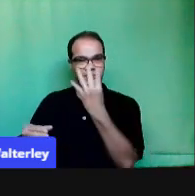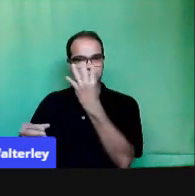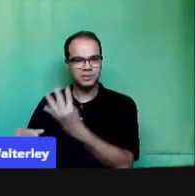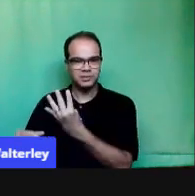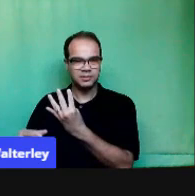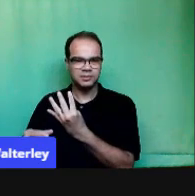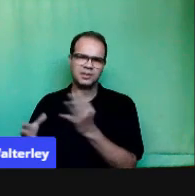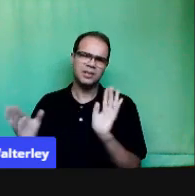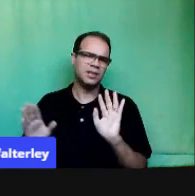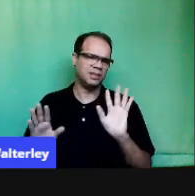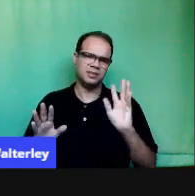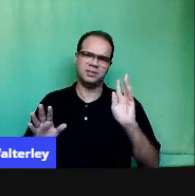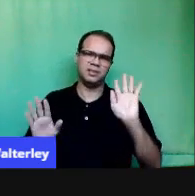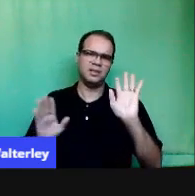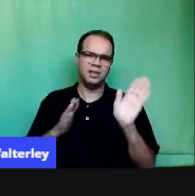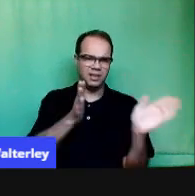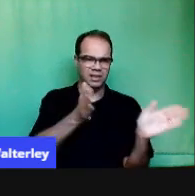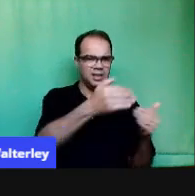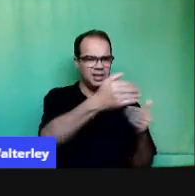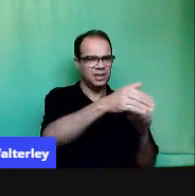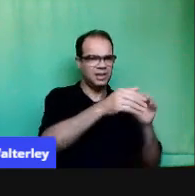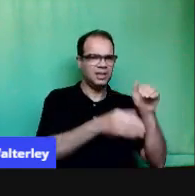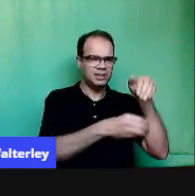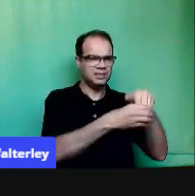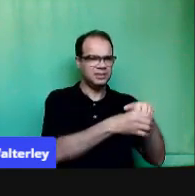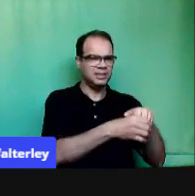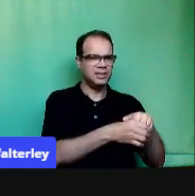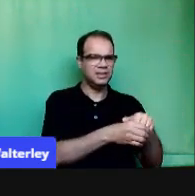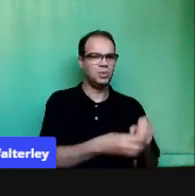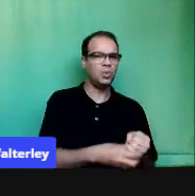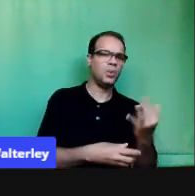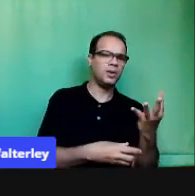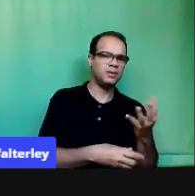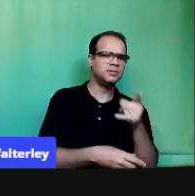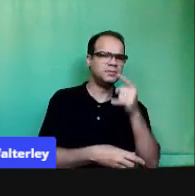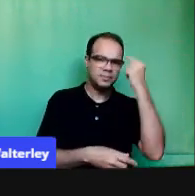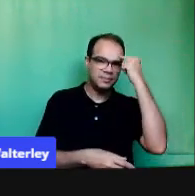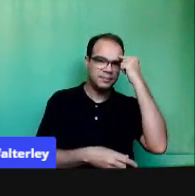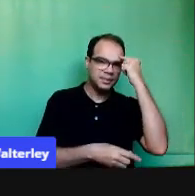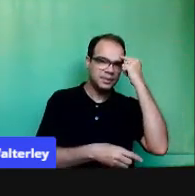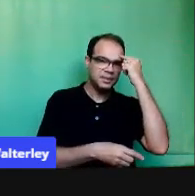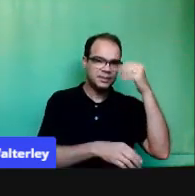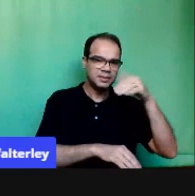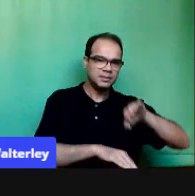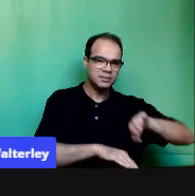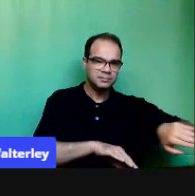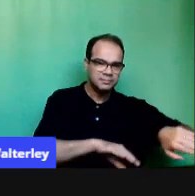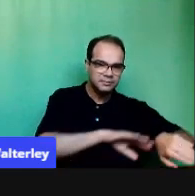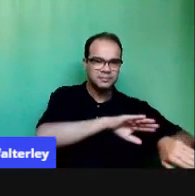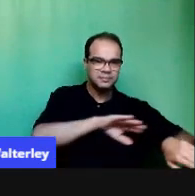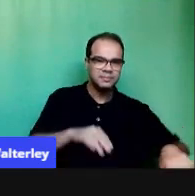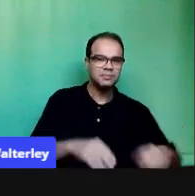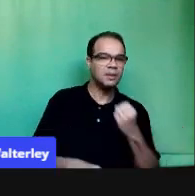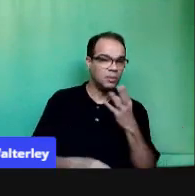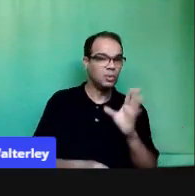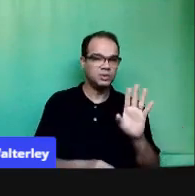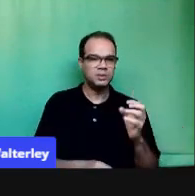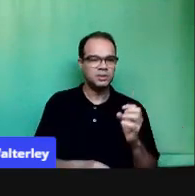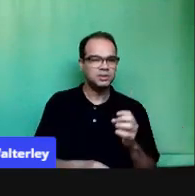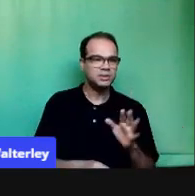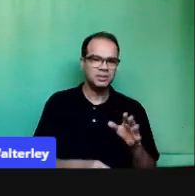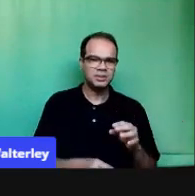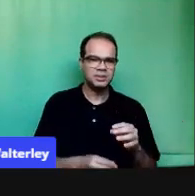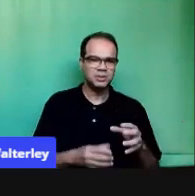variar de acordo com o tamanho da classe, né, em que nós formos trabalhar. Mas o ideal é que sempre sejam grupos pequenos, né, variando ali